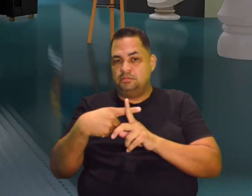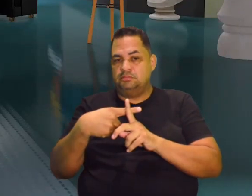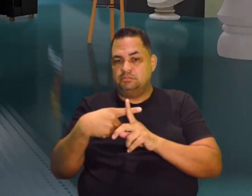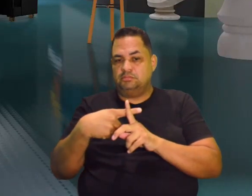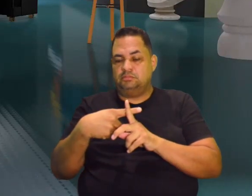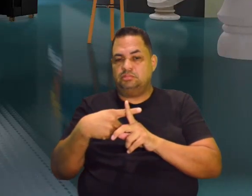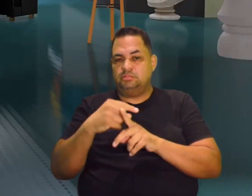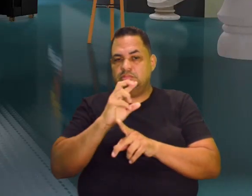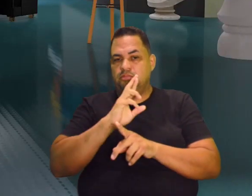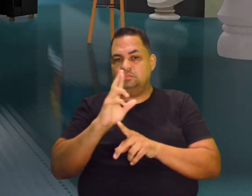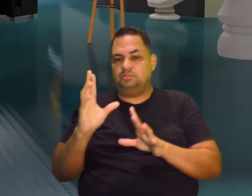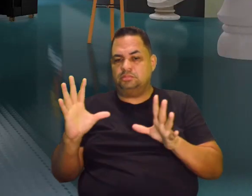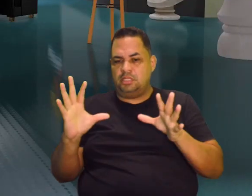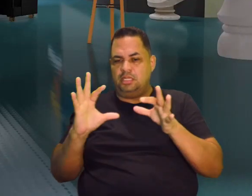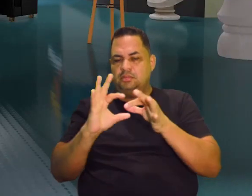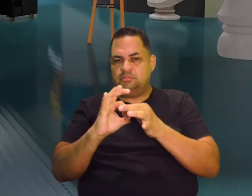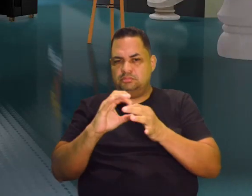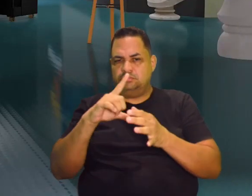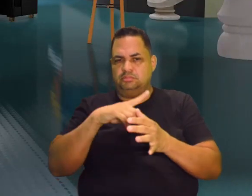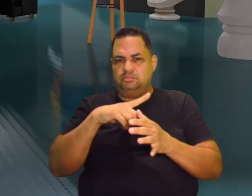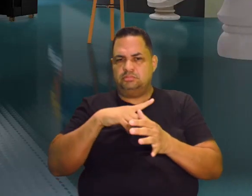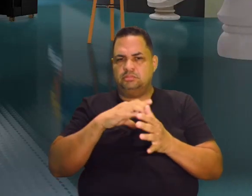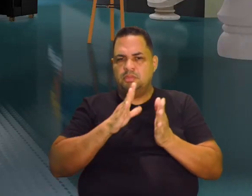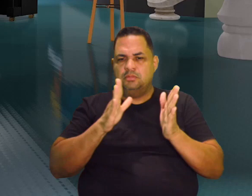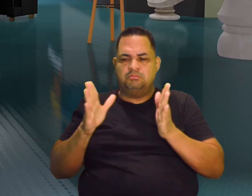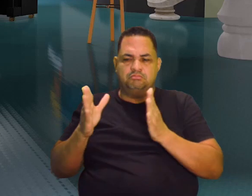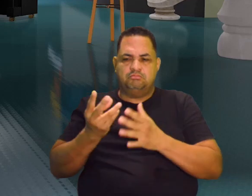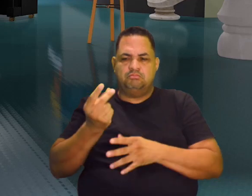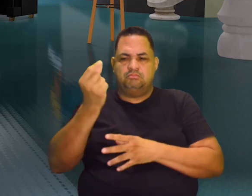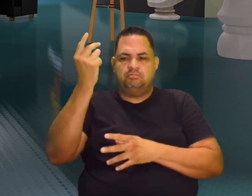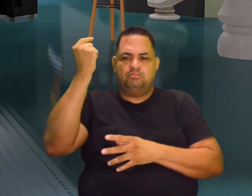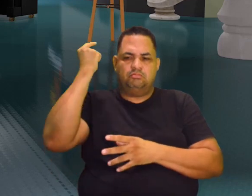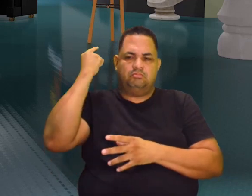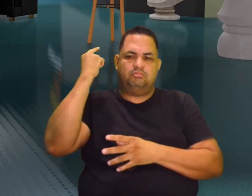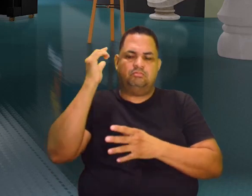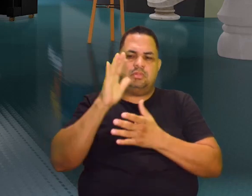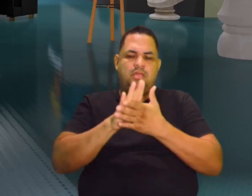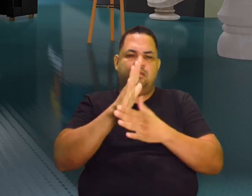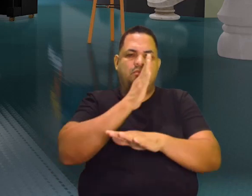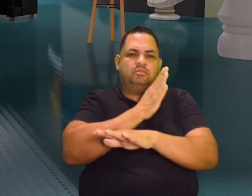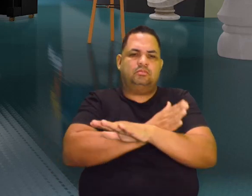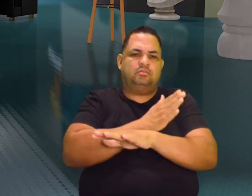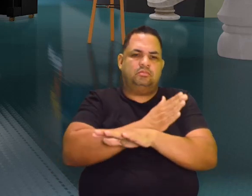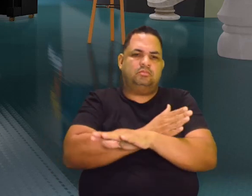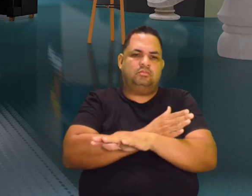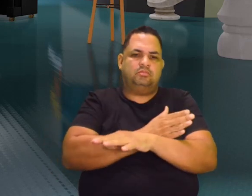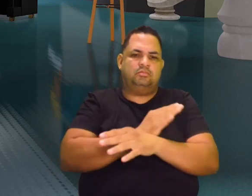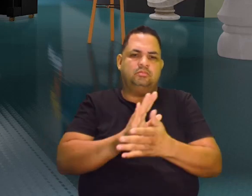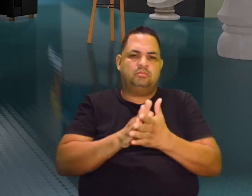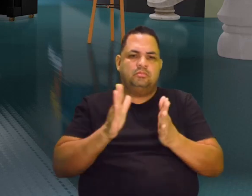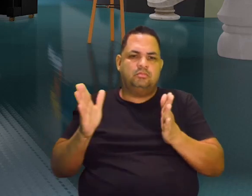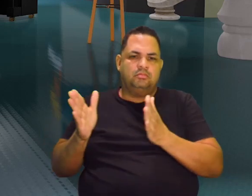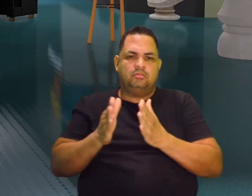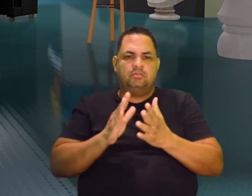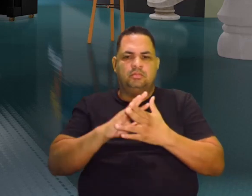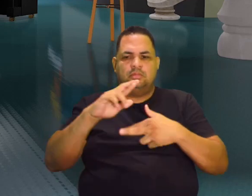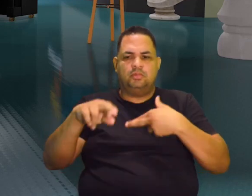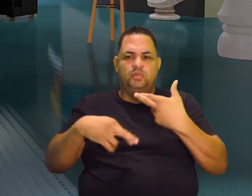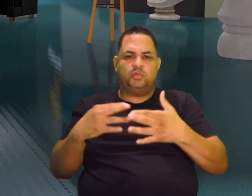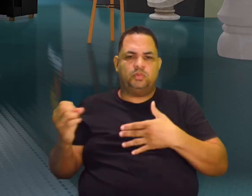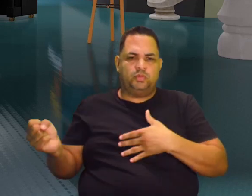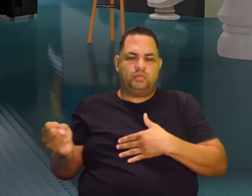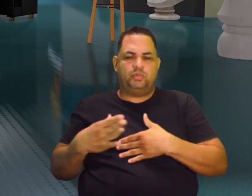perceberam? Tanto no período antigo, como também no medieval e, né, no período do Renascimento, que foram